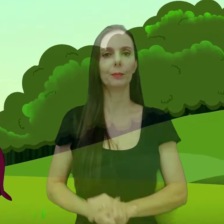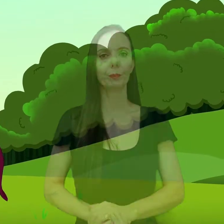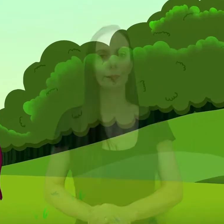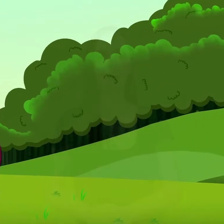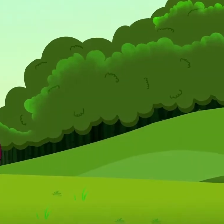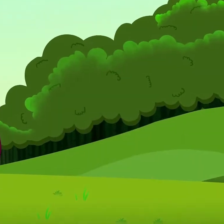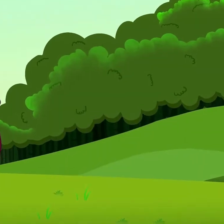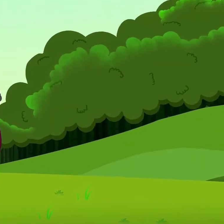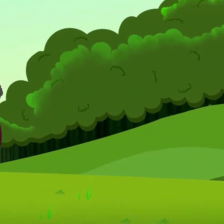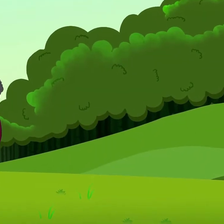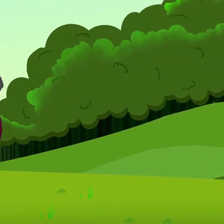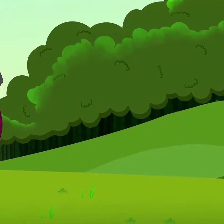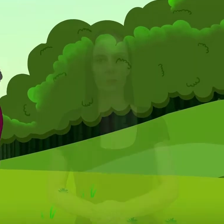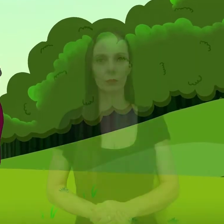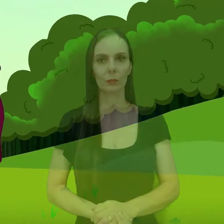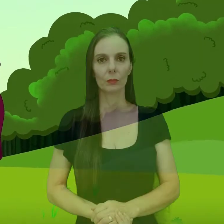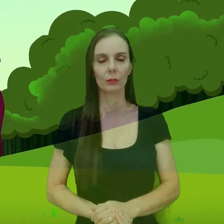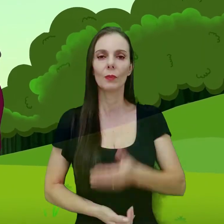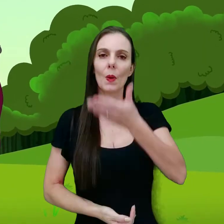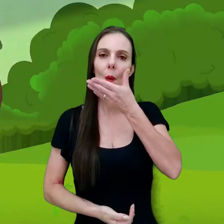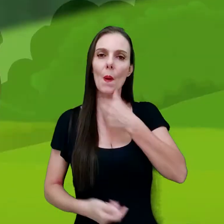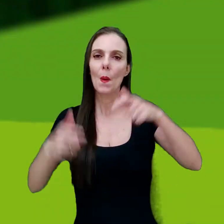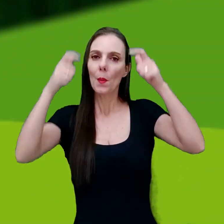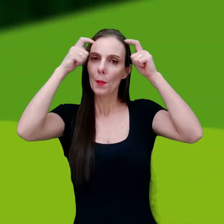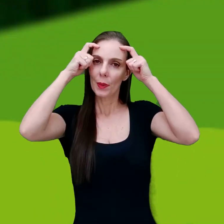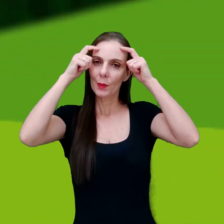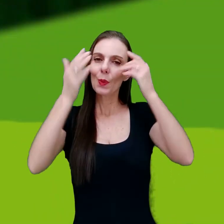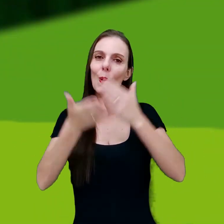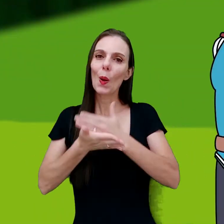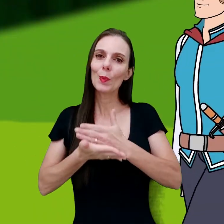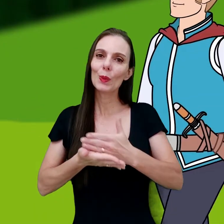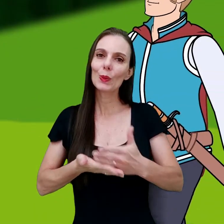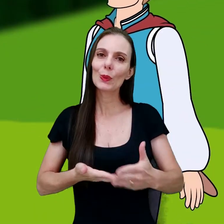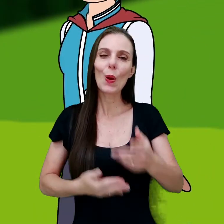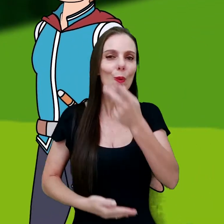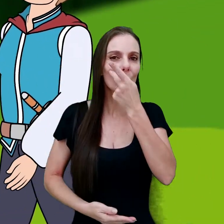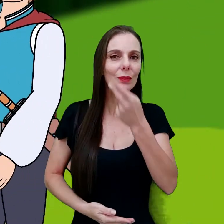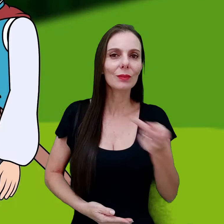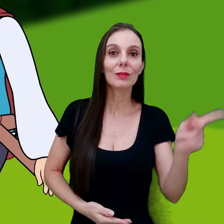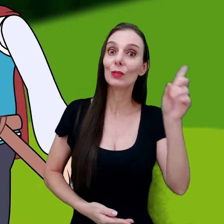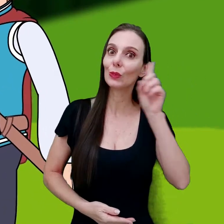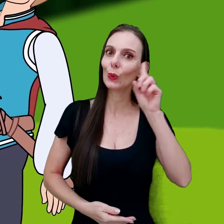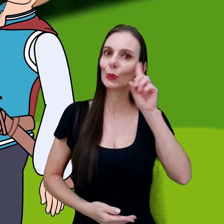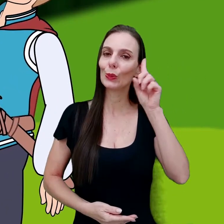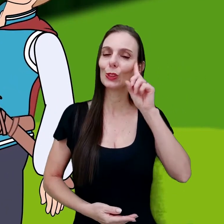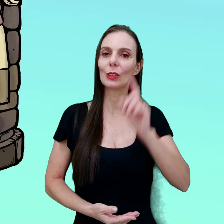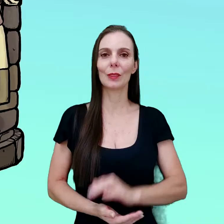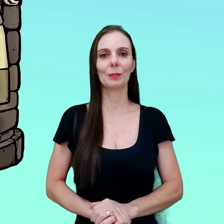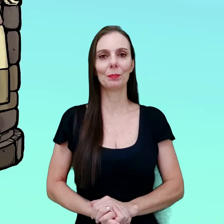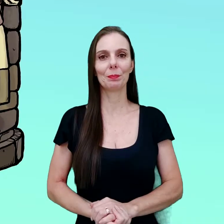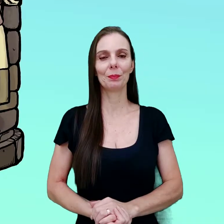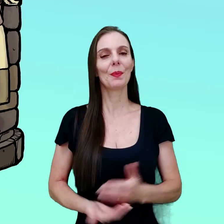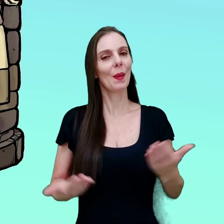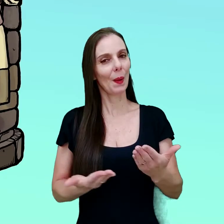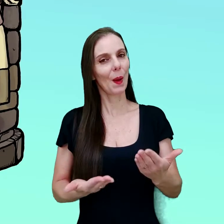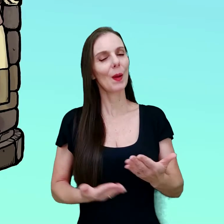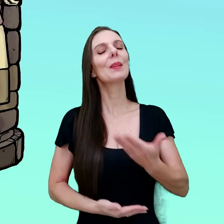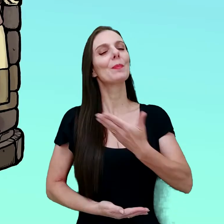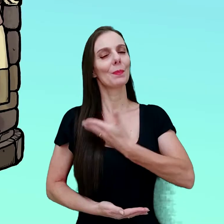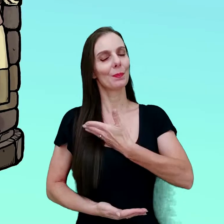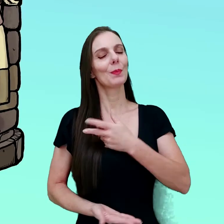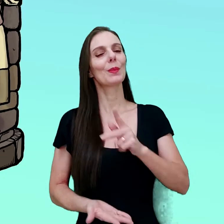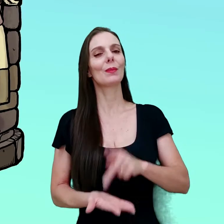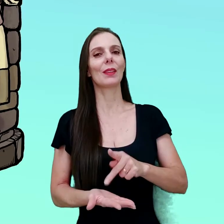bruxa subiu. O príncipe então começou a visitá-la todos os dias. E agora, eles eram